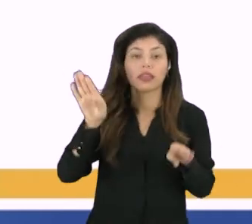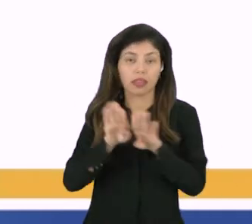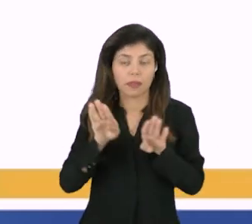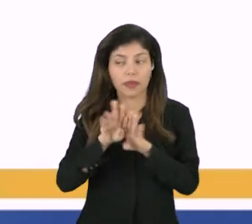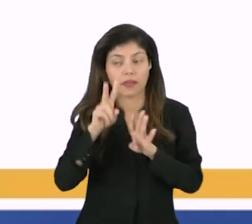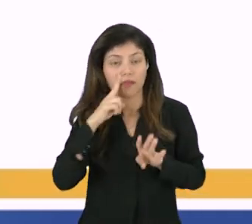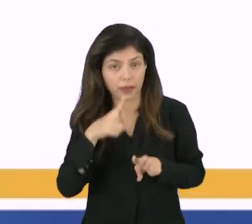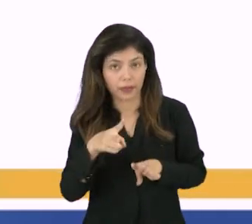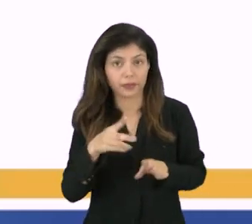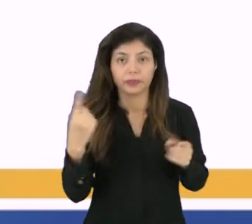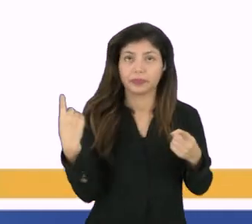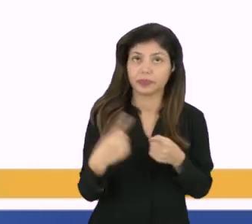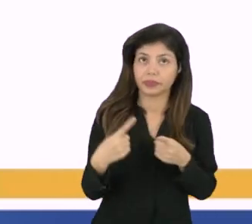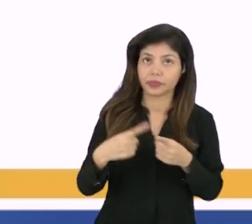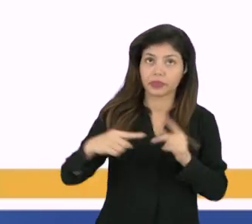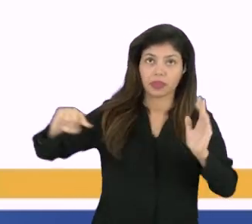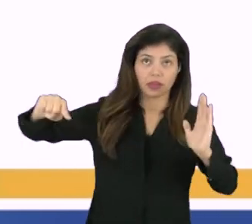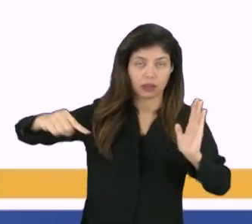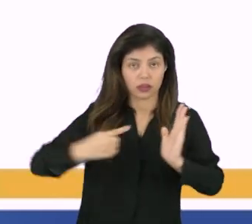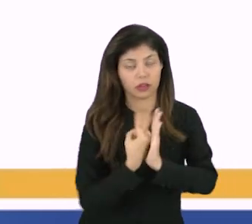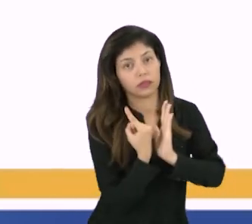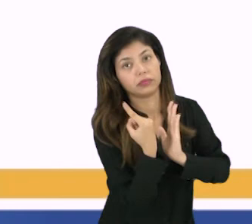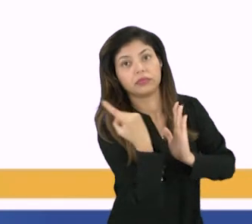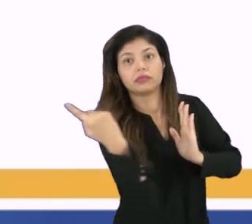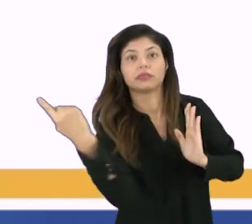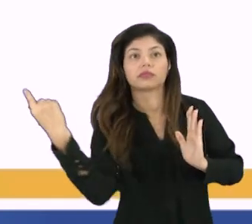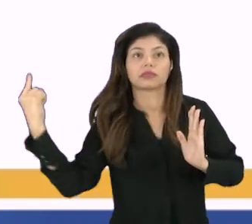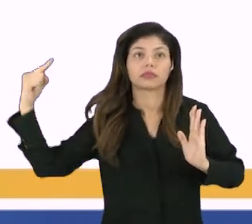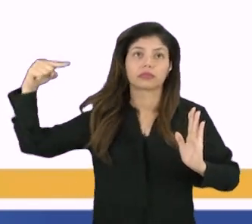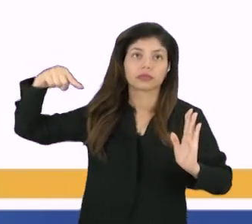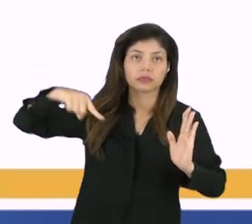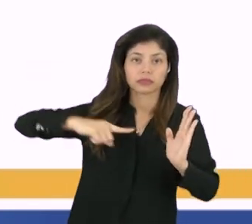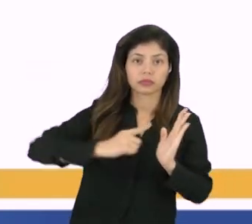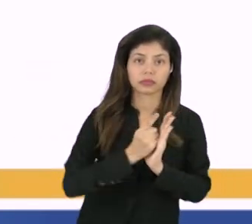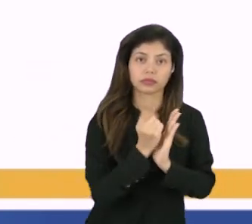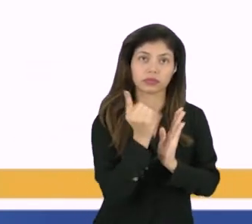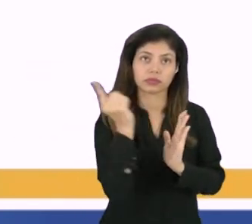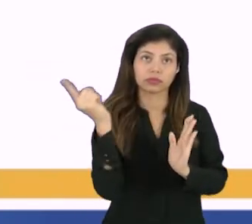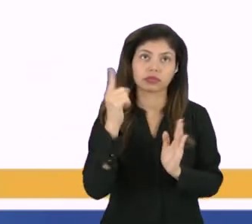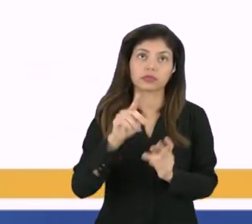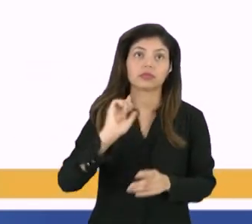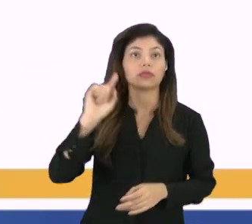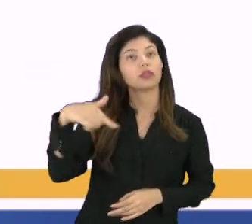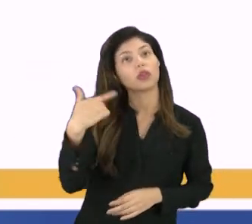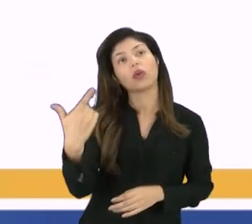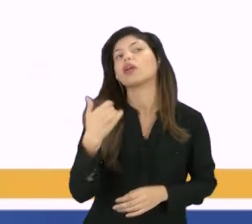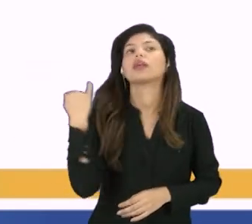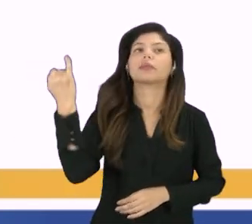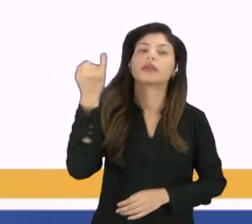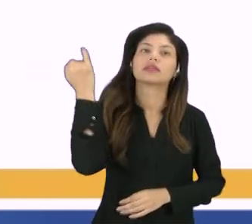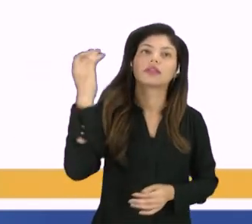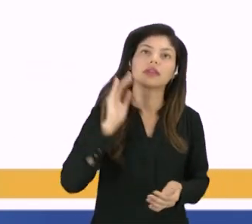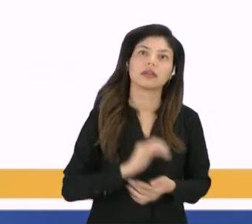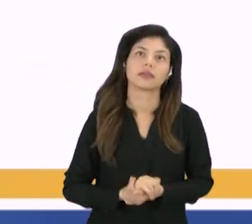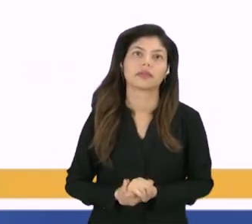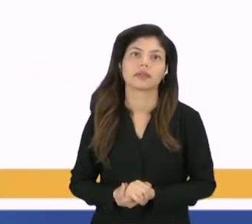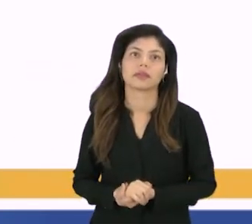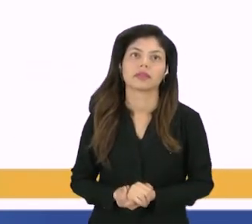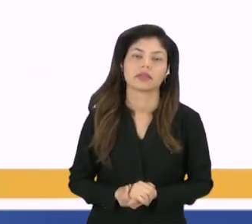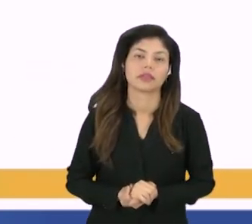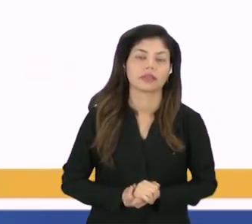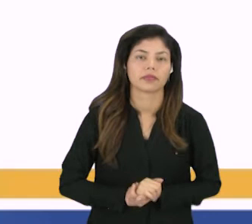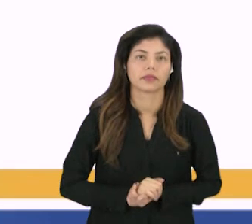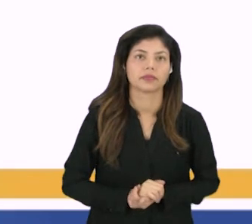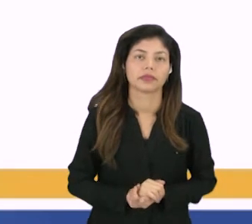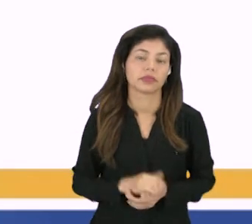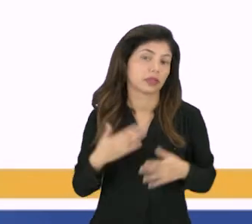também vê, porque os raios, eles são reversíveis, tá? Coloquei aqui outro princípio, são bem simples, tá, pessoal? Daqui em diante, o princípio